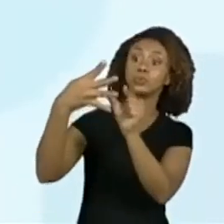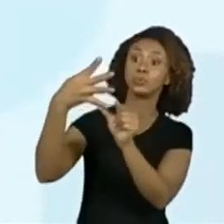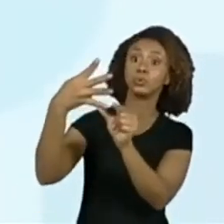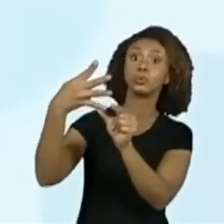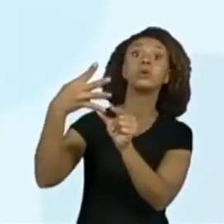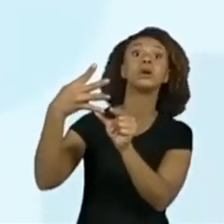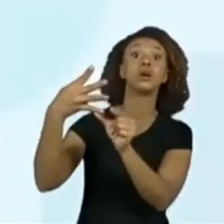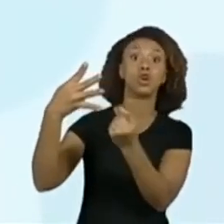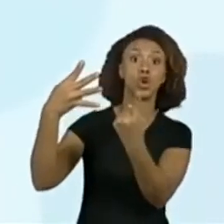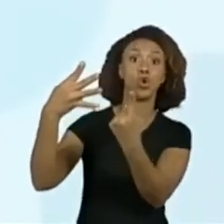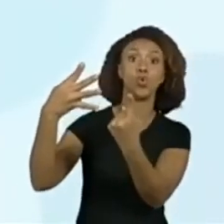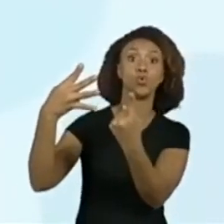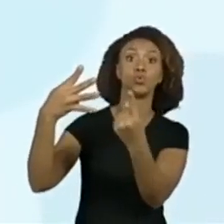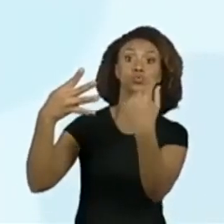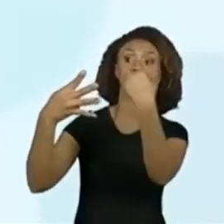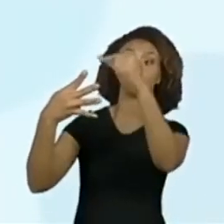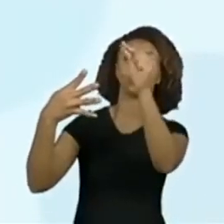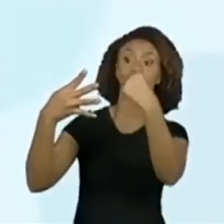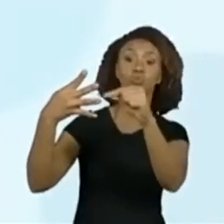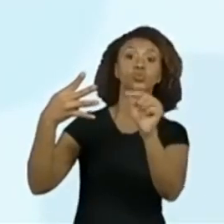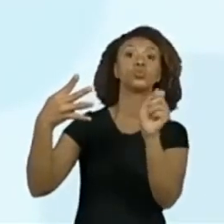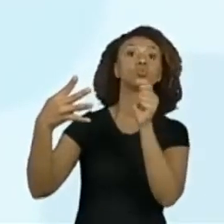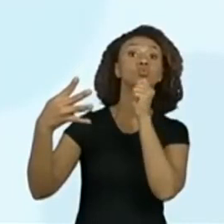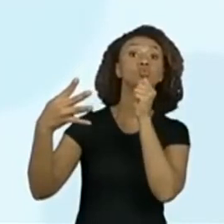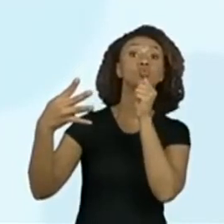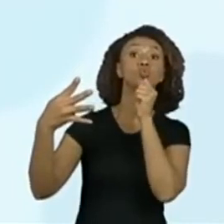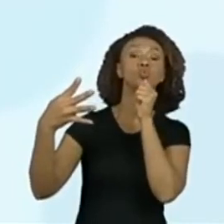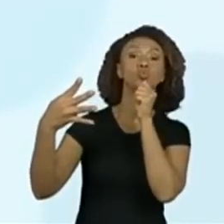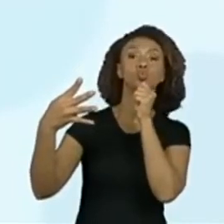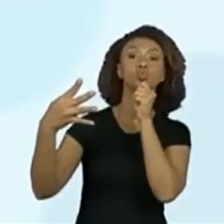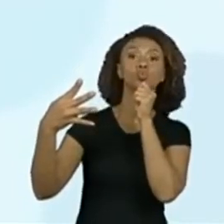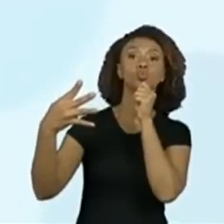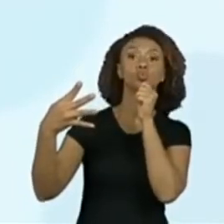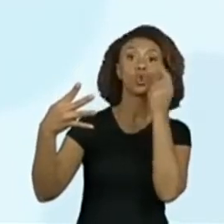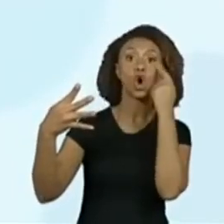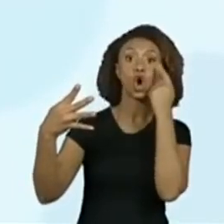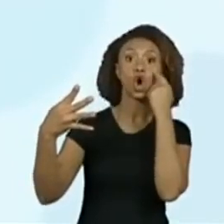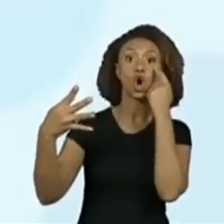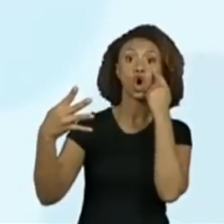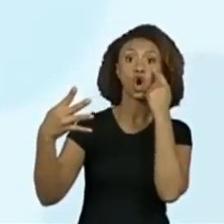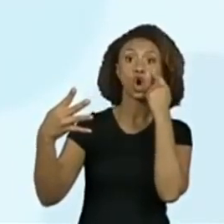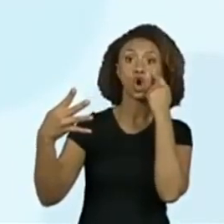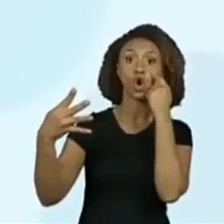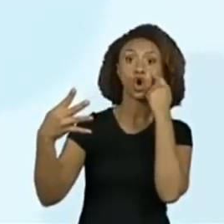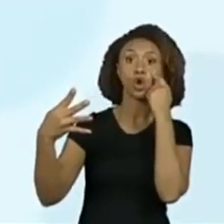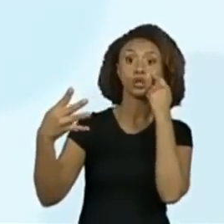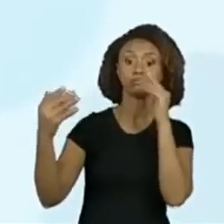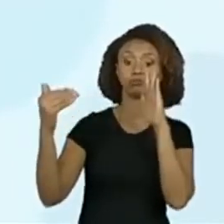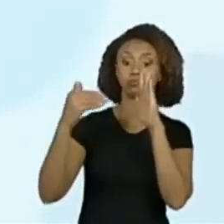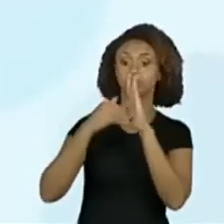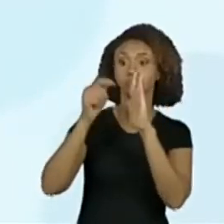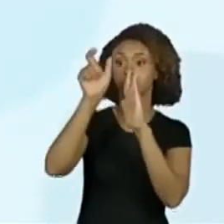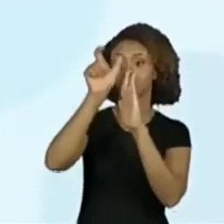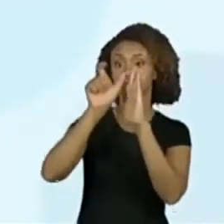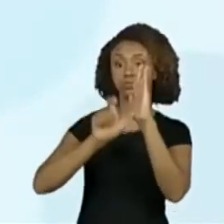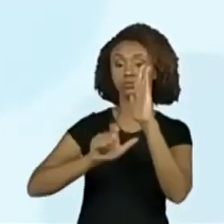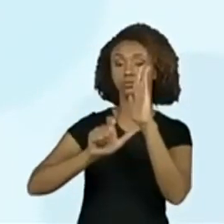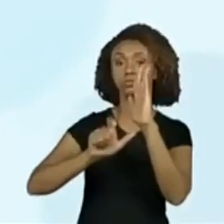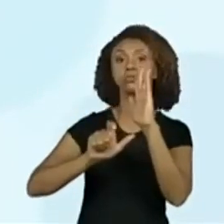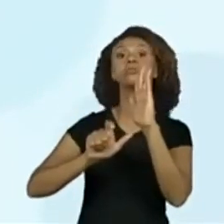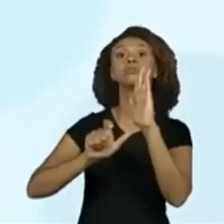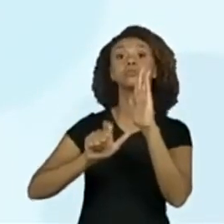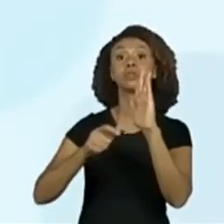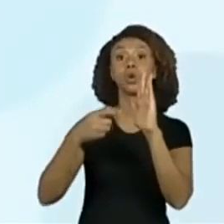progeno temos não é então nós já sabemos que aqui nessa última coluna nós temos quatro quatro